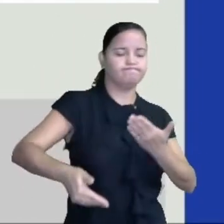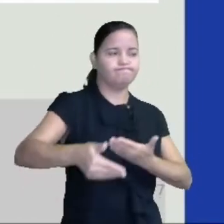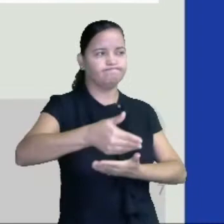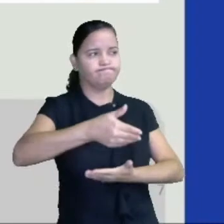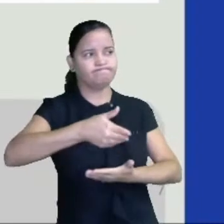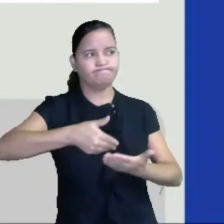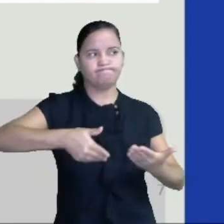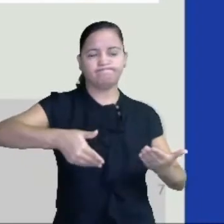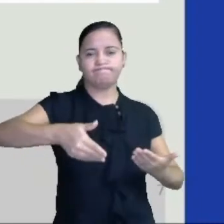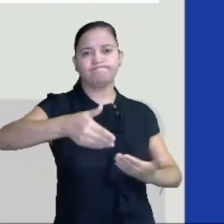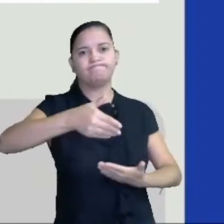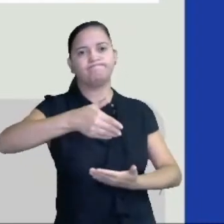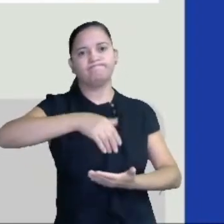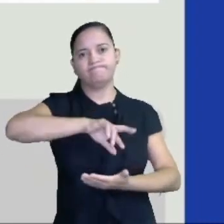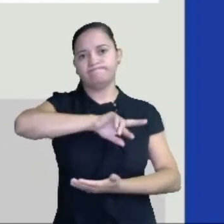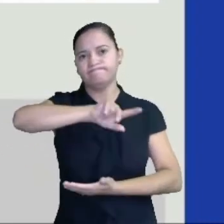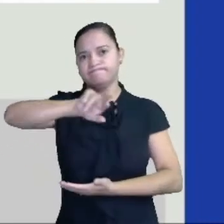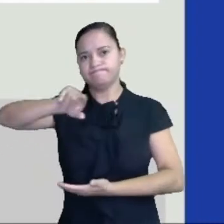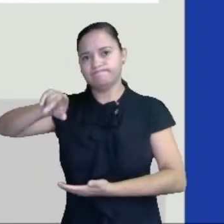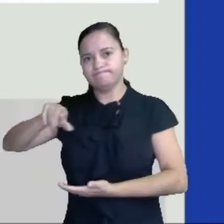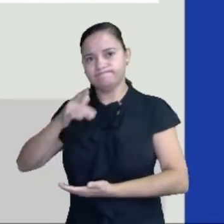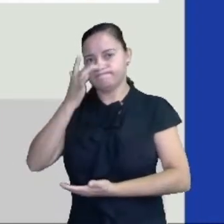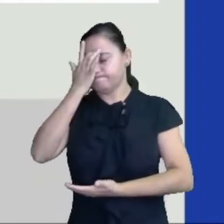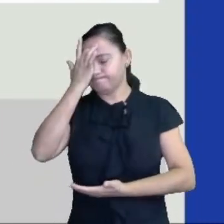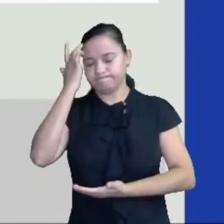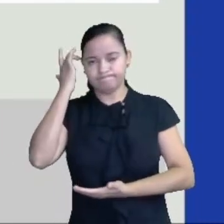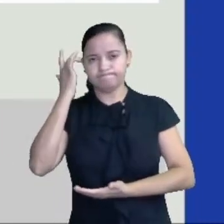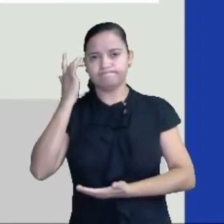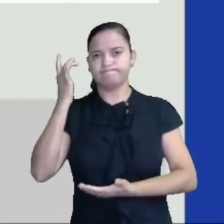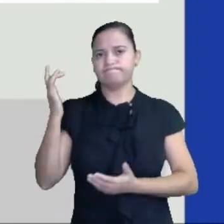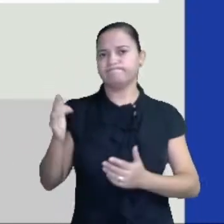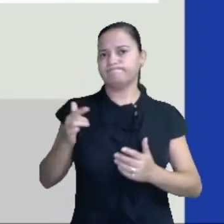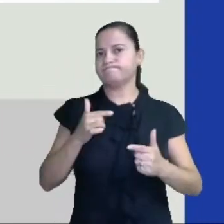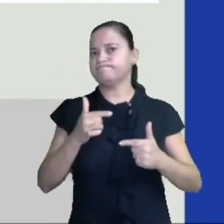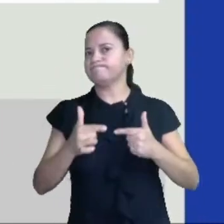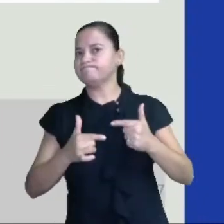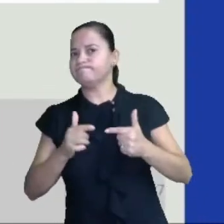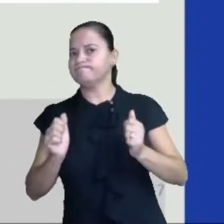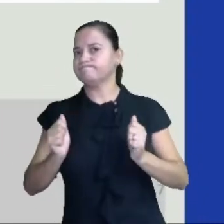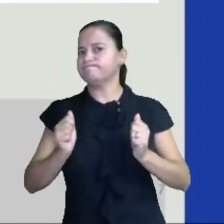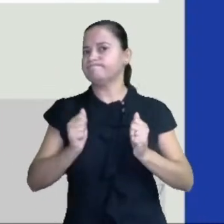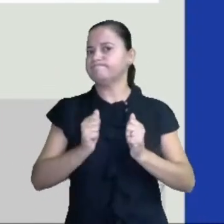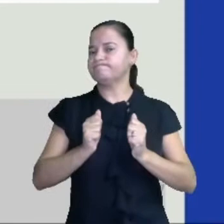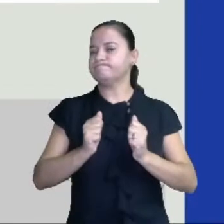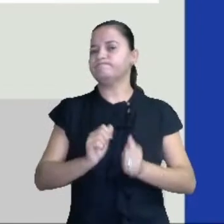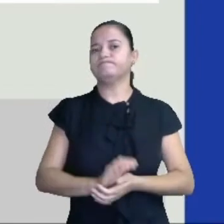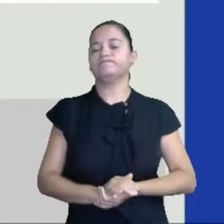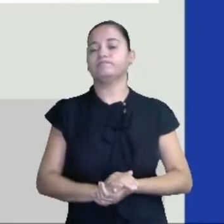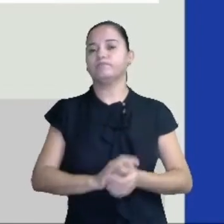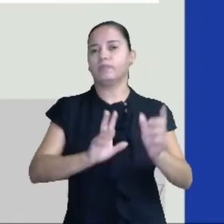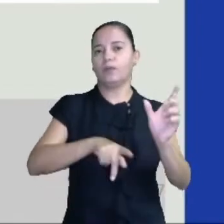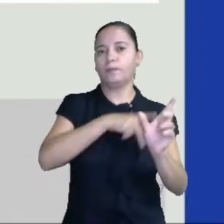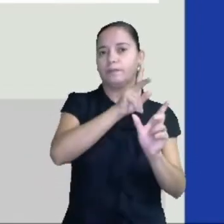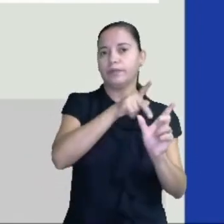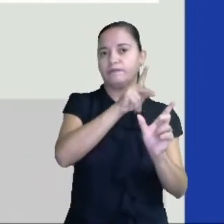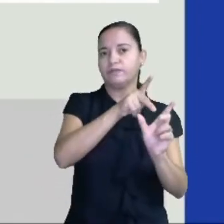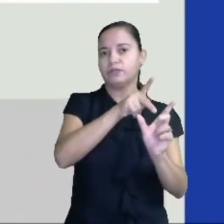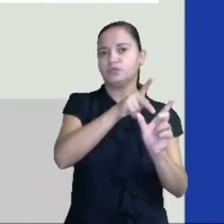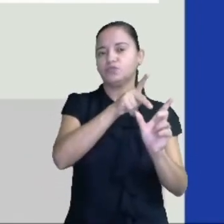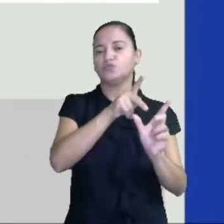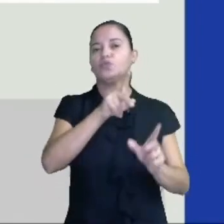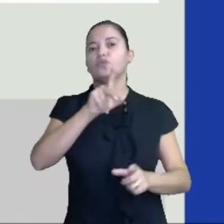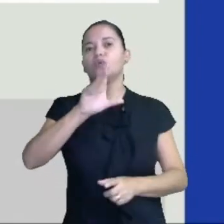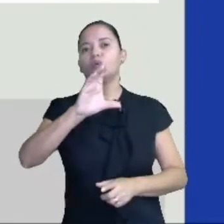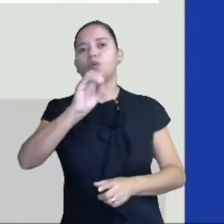Existe várias pessoas trabalhando no sentido. O prefixo contra.